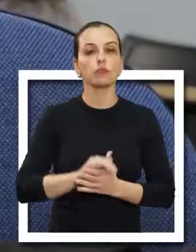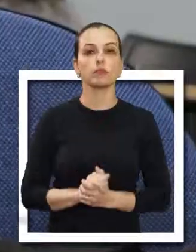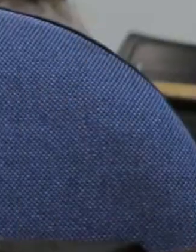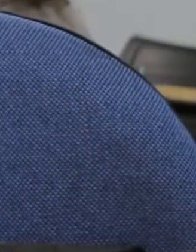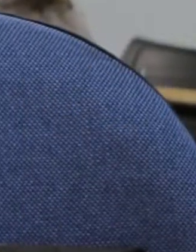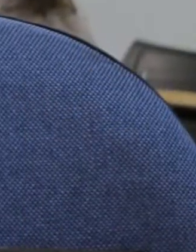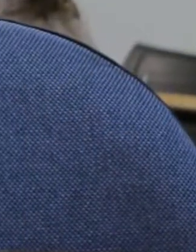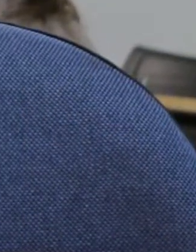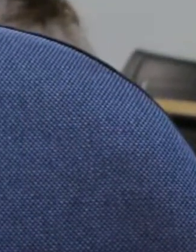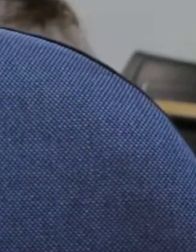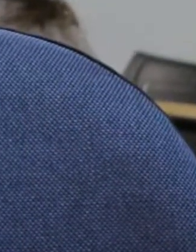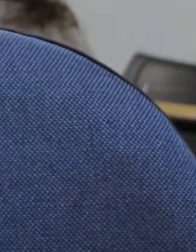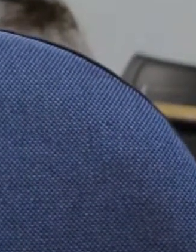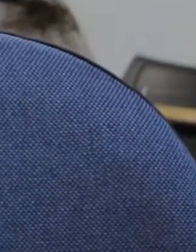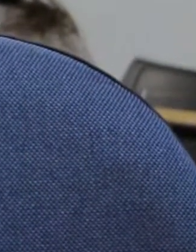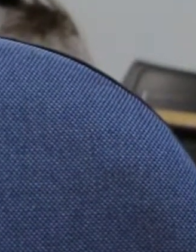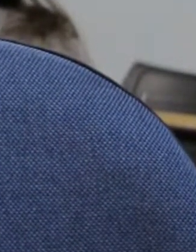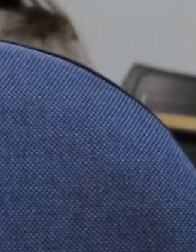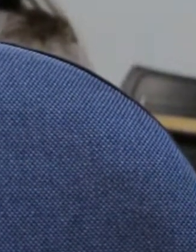cidade.